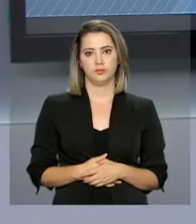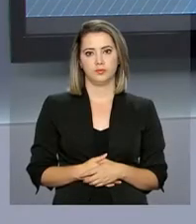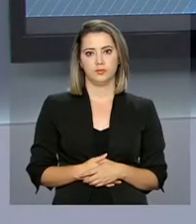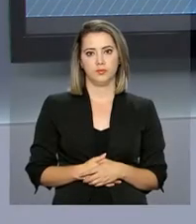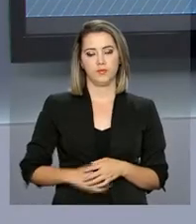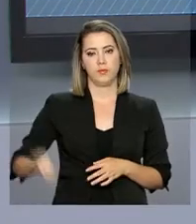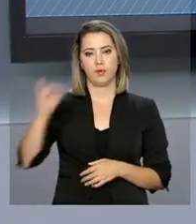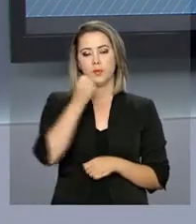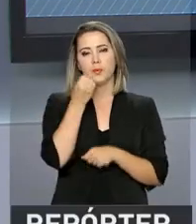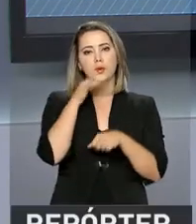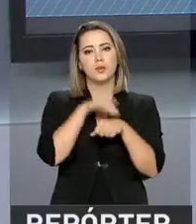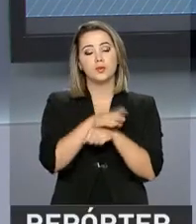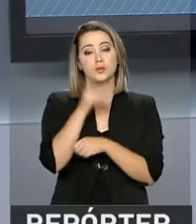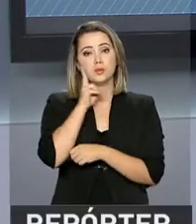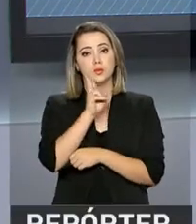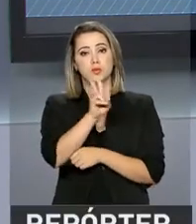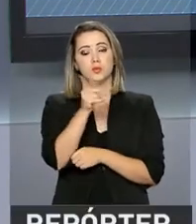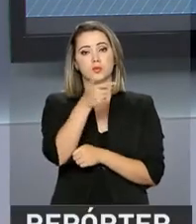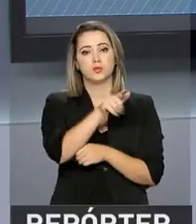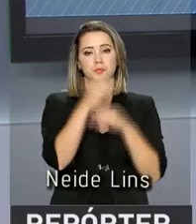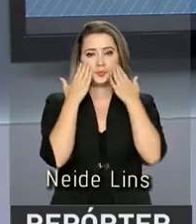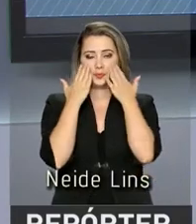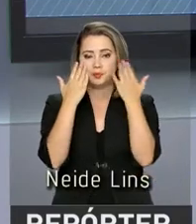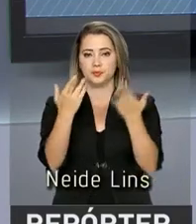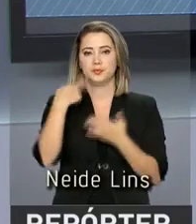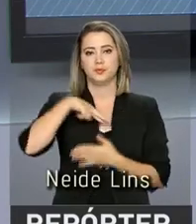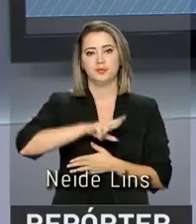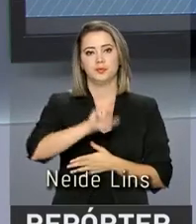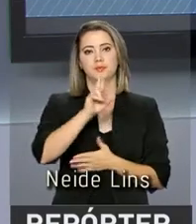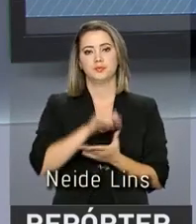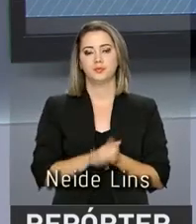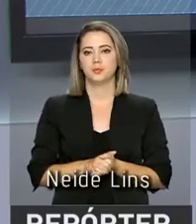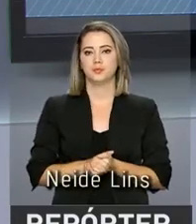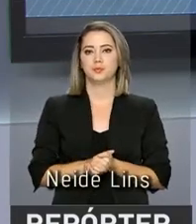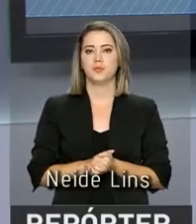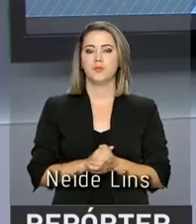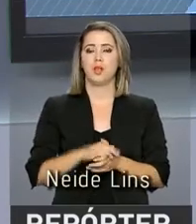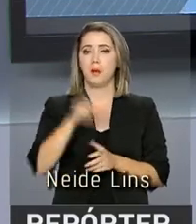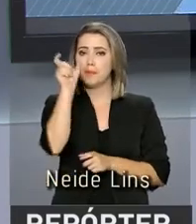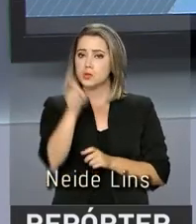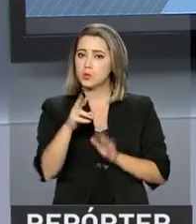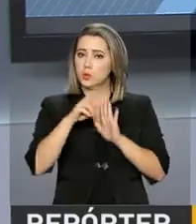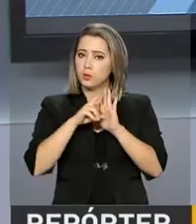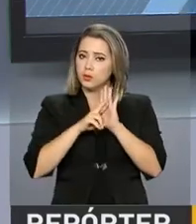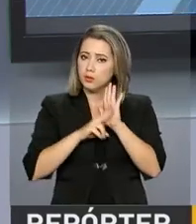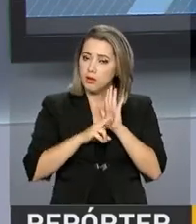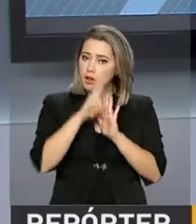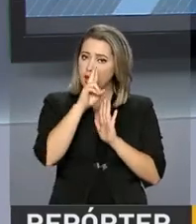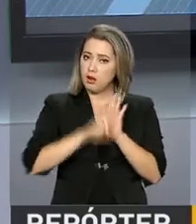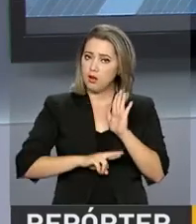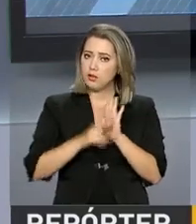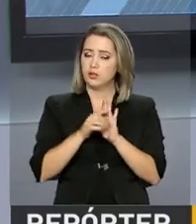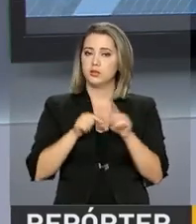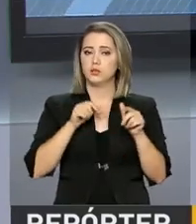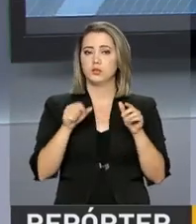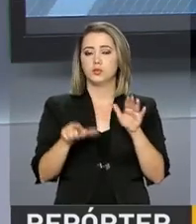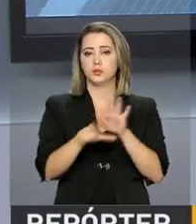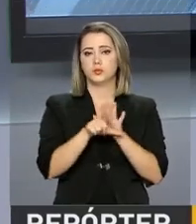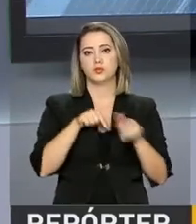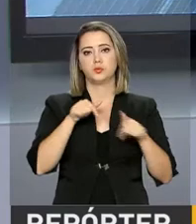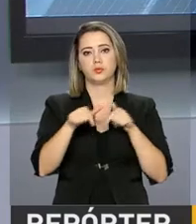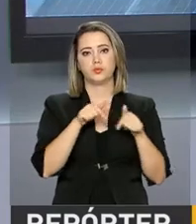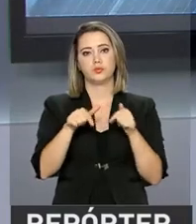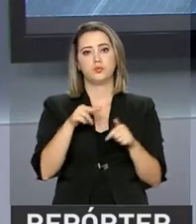Olá, boa noite. Acompanhe agora mais uma edição do Repórter NBR. O relator da reforma trabalhista no Senado,